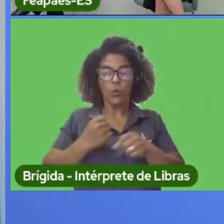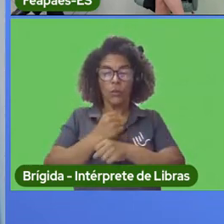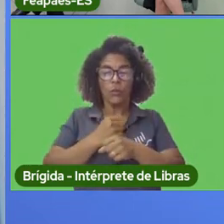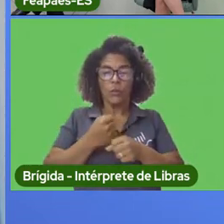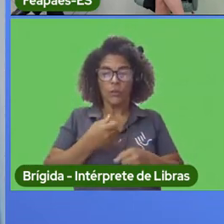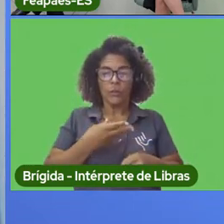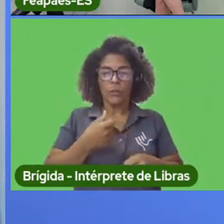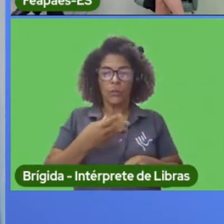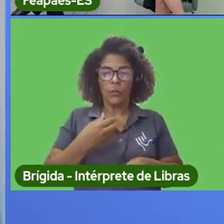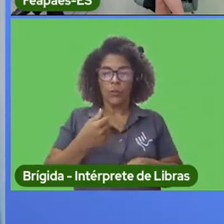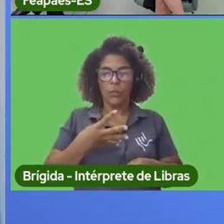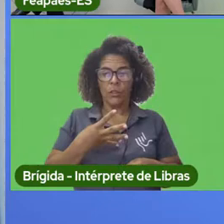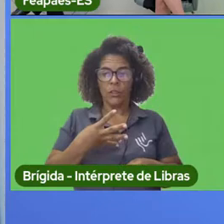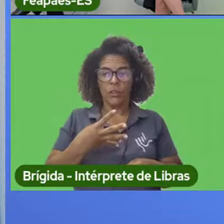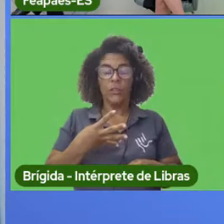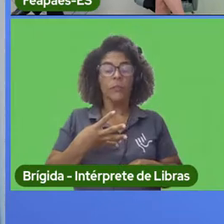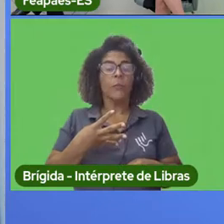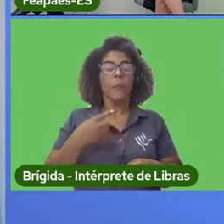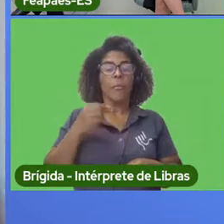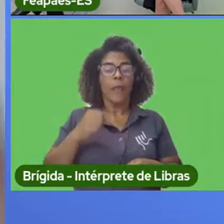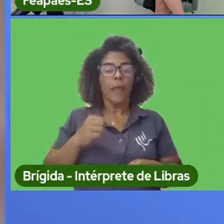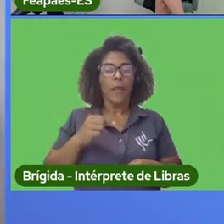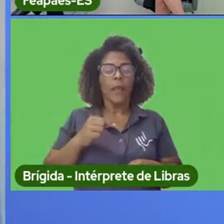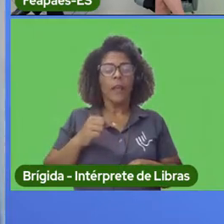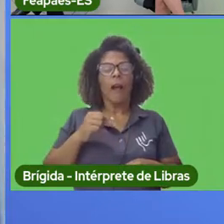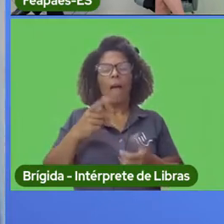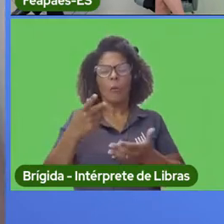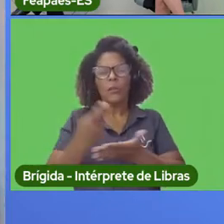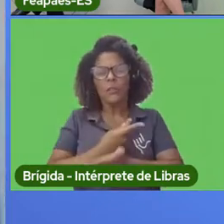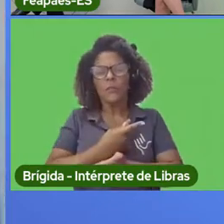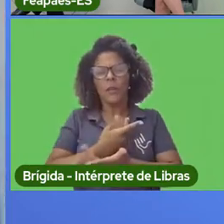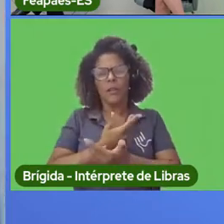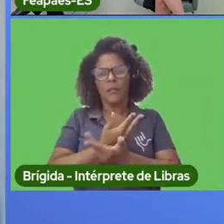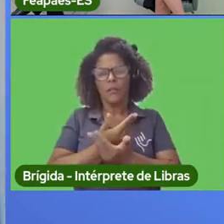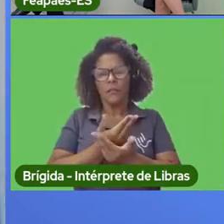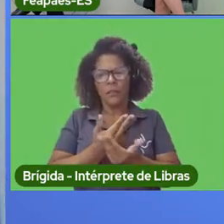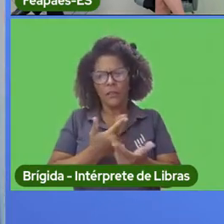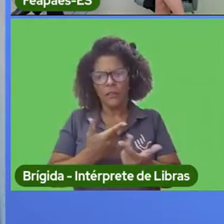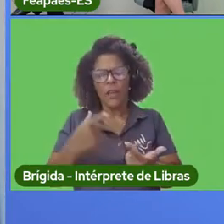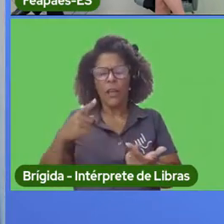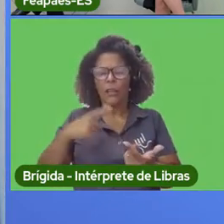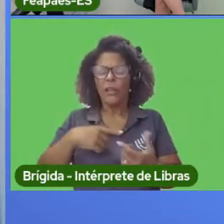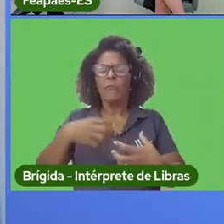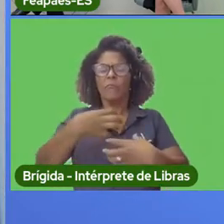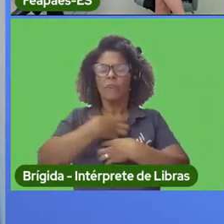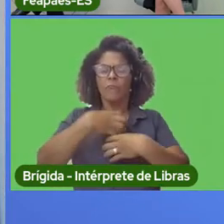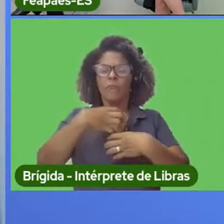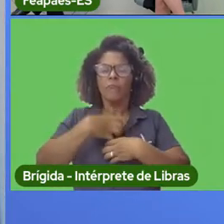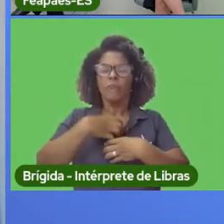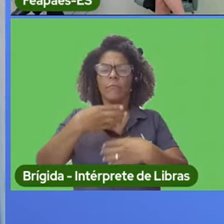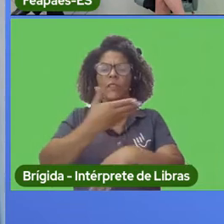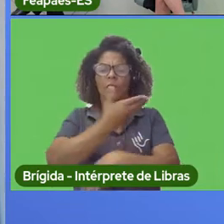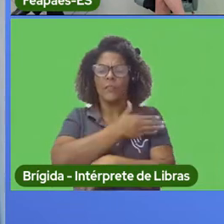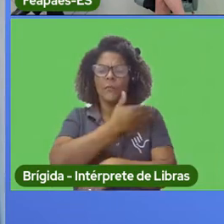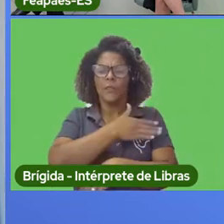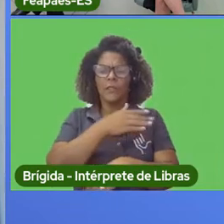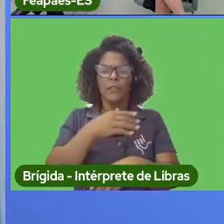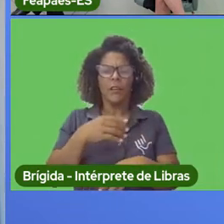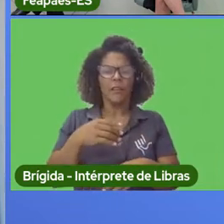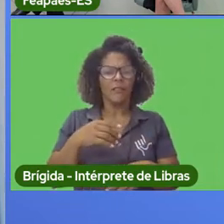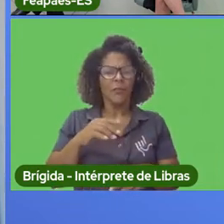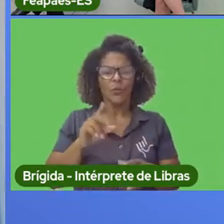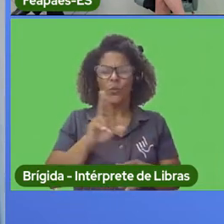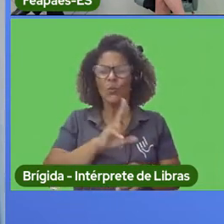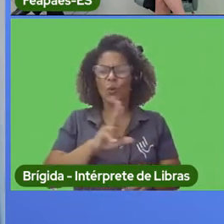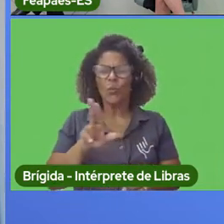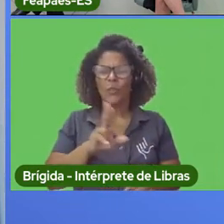anos e a quantidade de eventos, episódios que eu tenho de discriminação é algo impressionante. Me fugiu o nome dela,